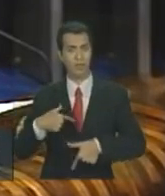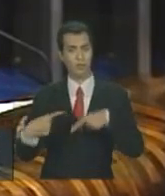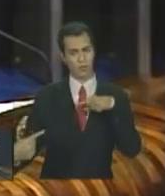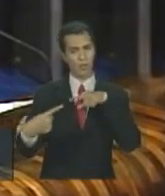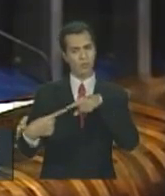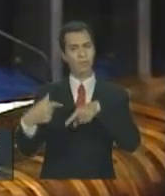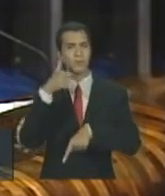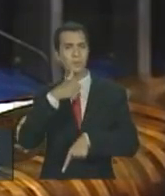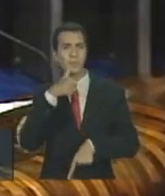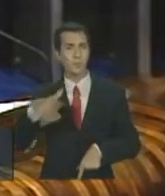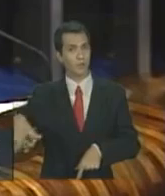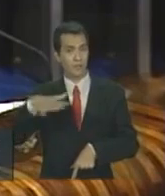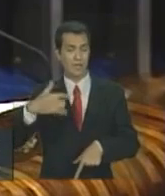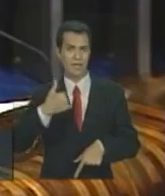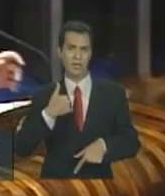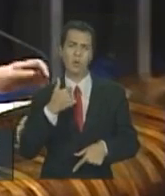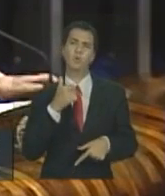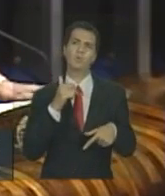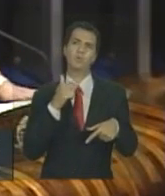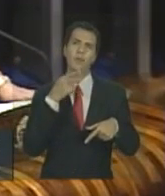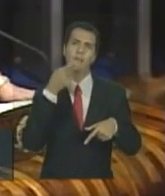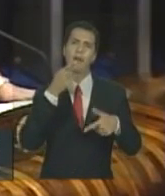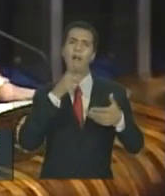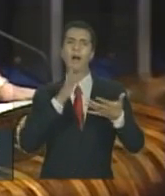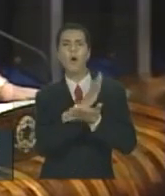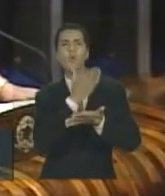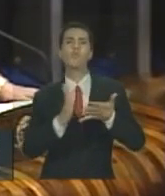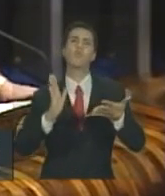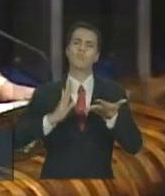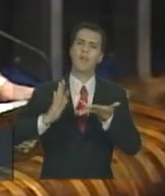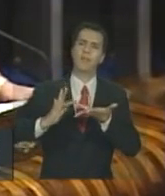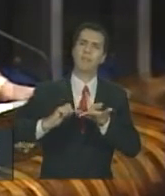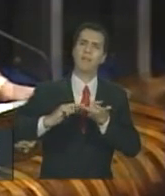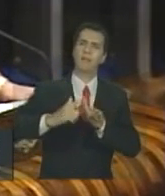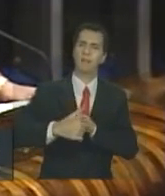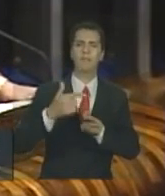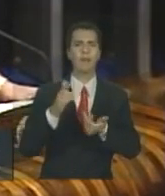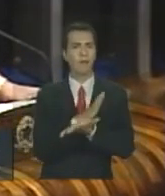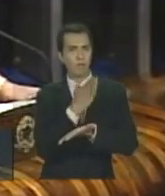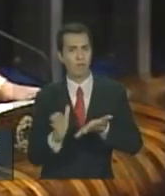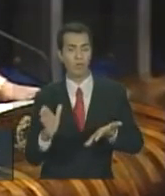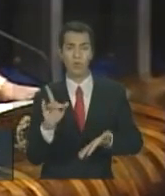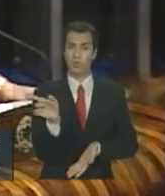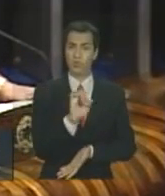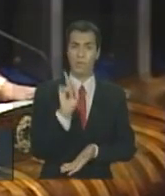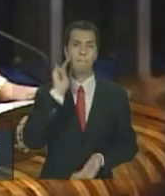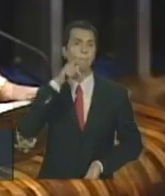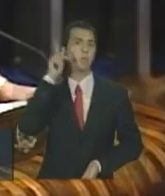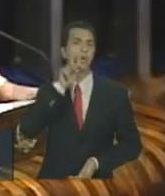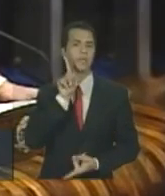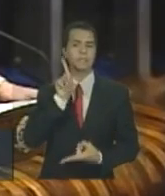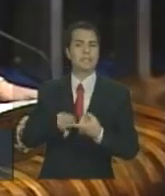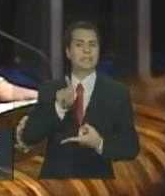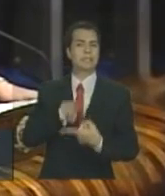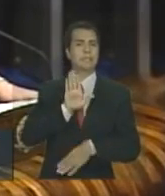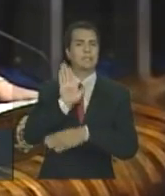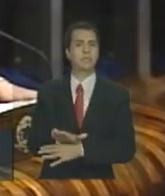citando algumas áreas apenas, é algo que não é política compensatória, é política